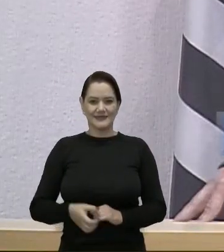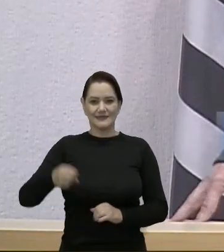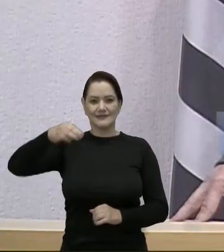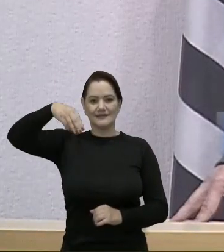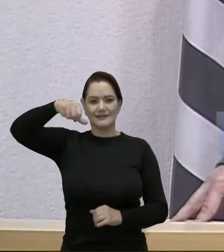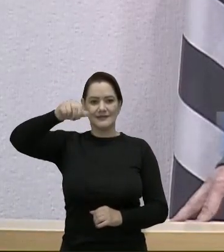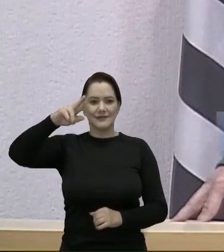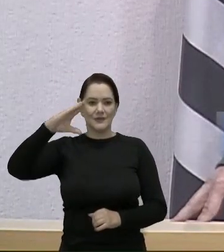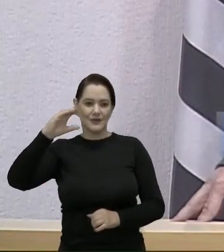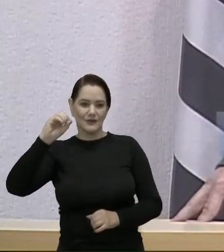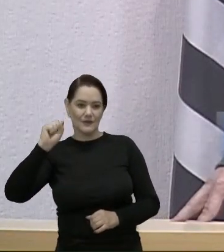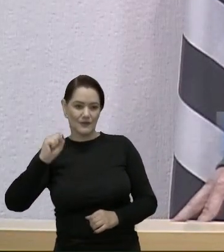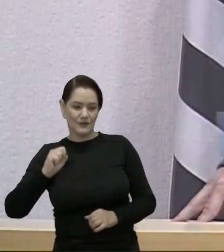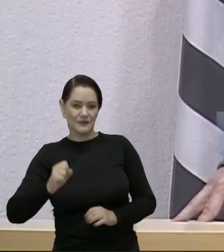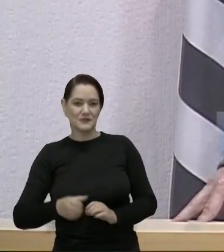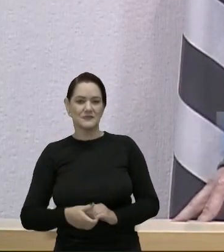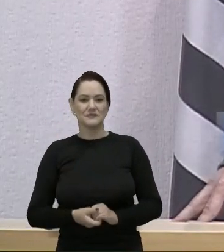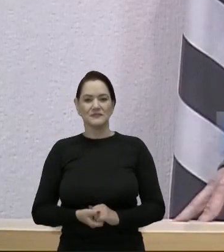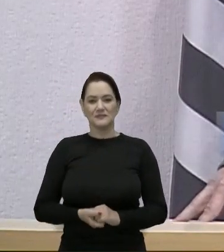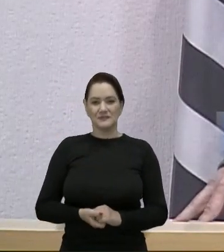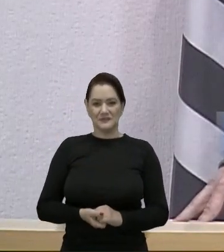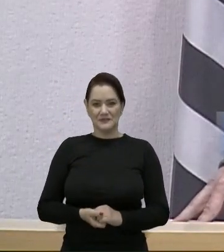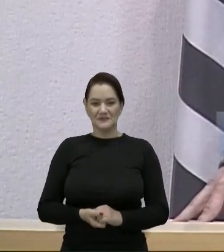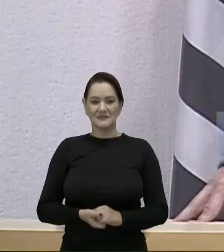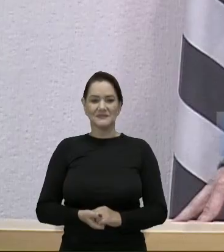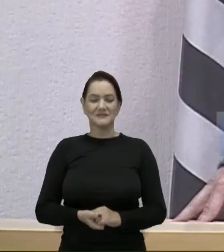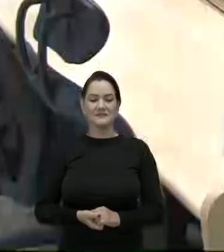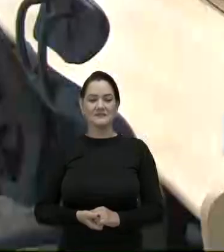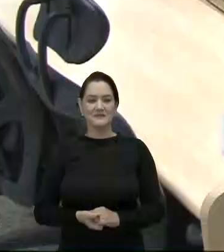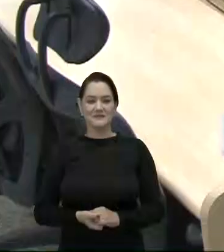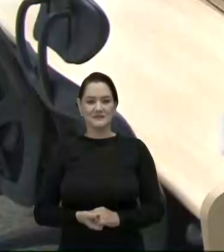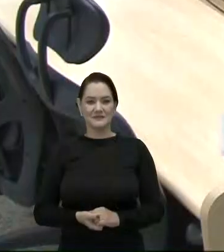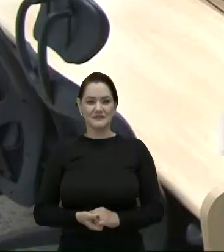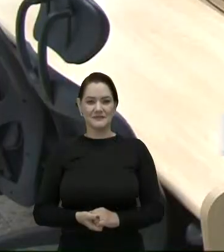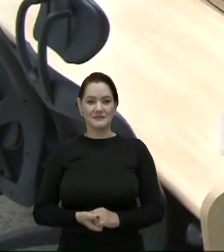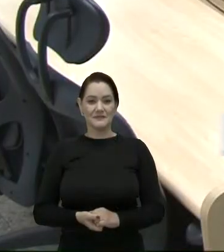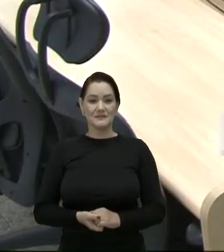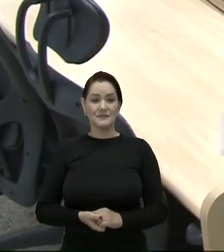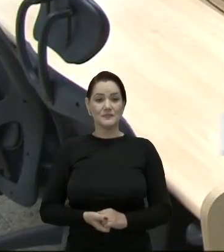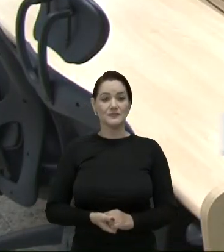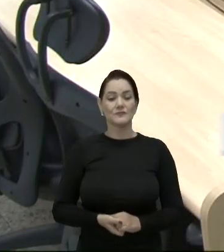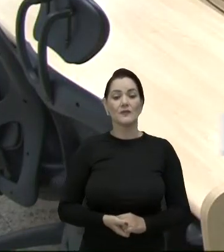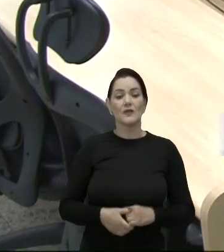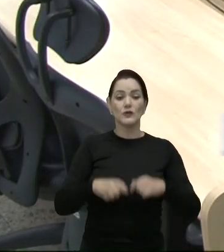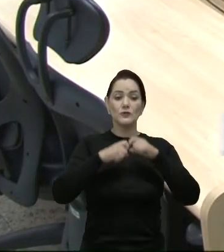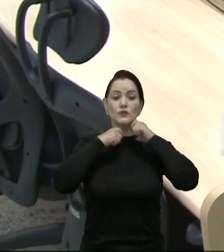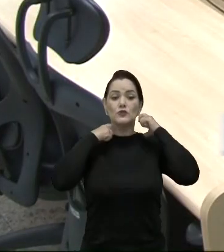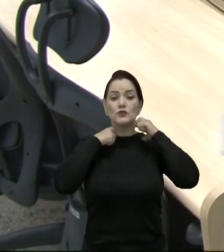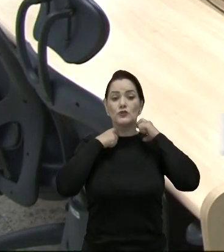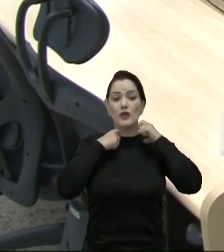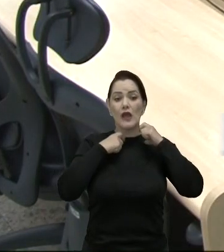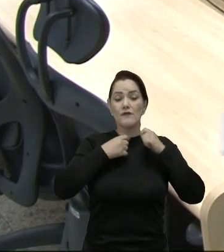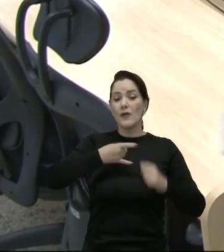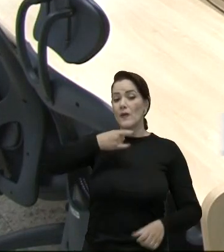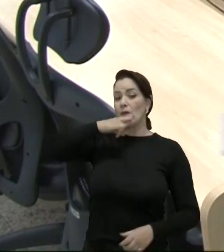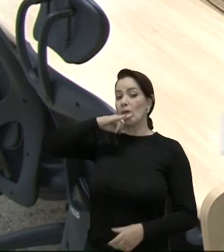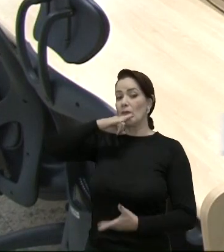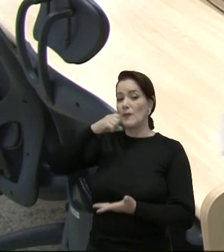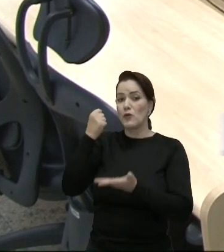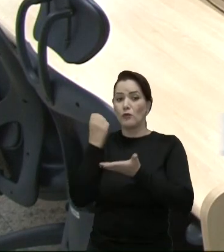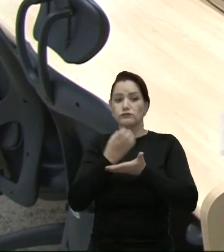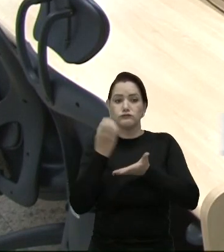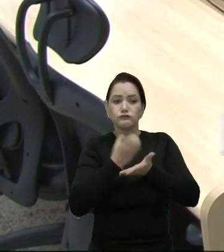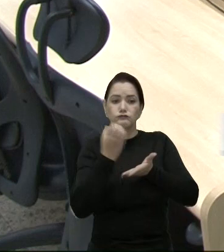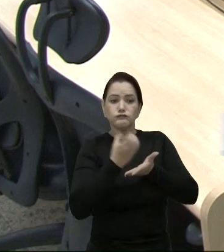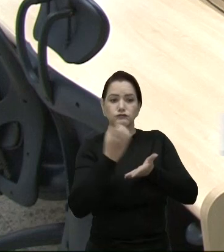Marcos Adilson de Campos Alcântara, barman. Faz bem uma batidinha, tudo mais. É com a esposa,